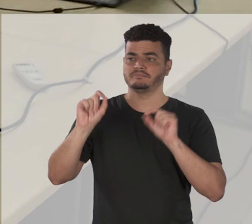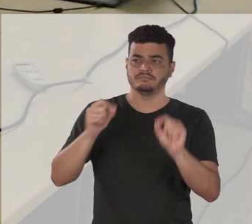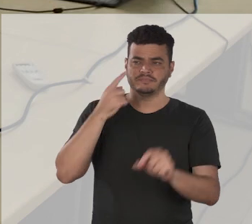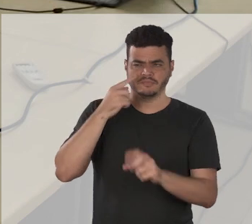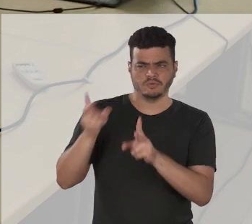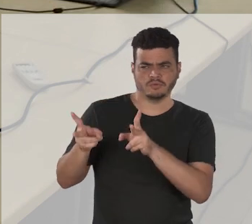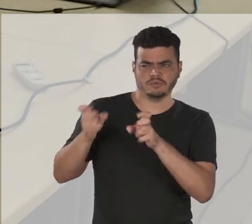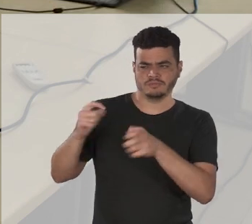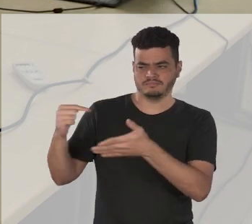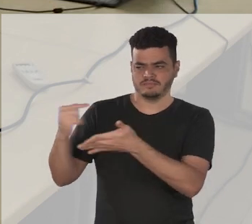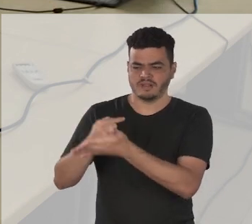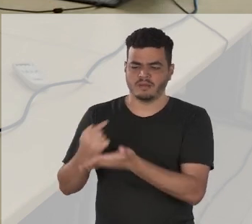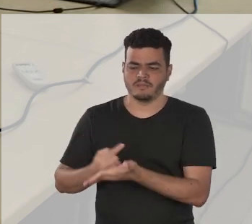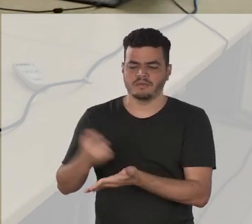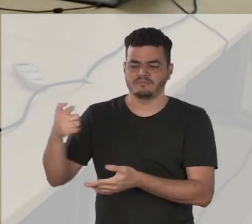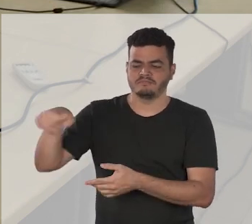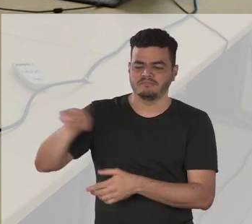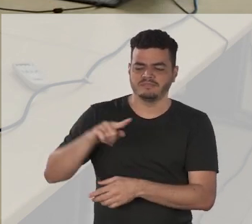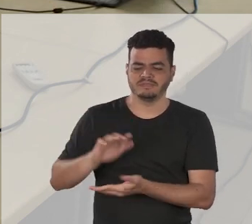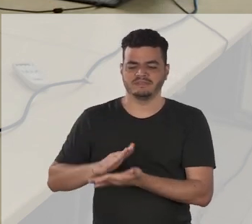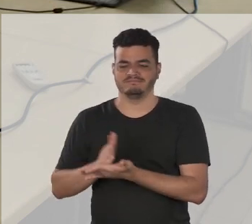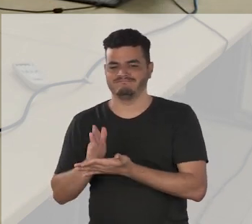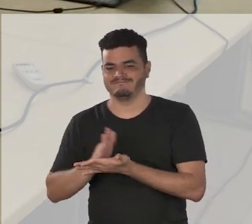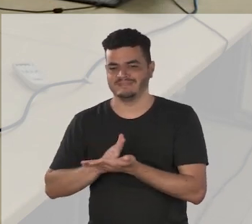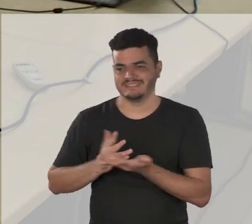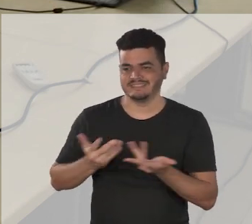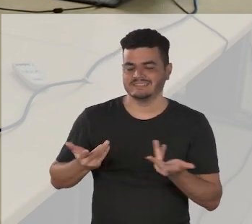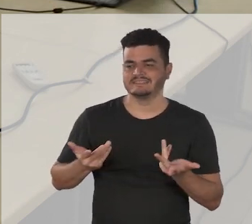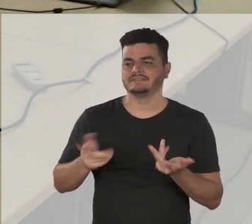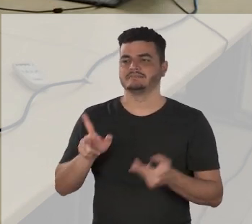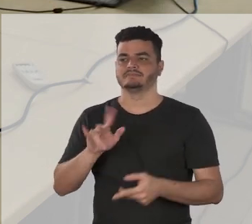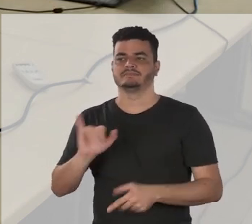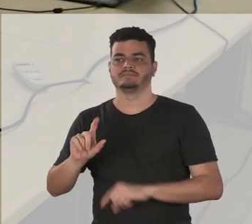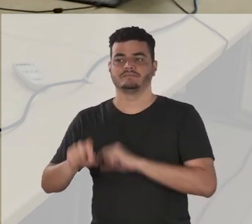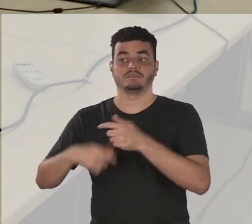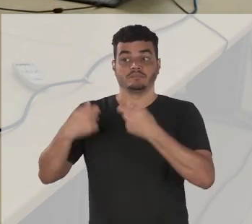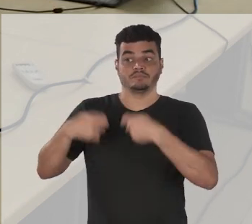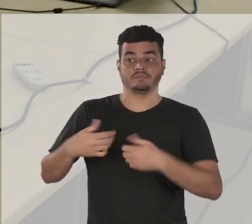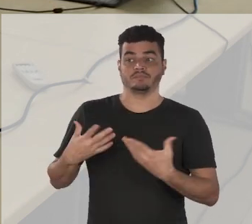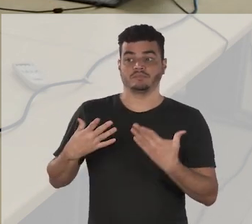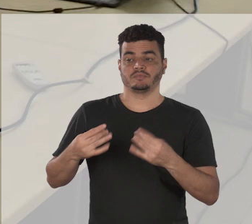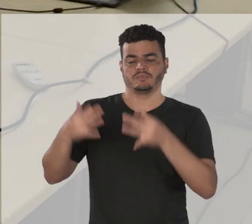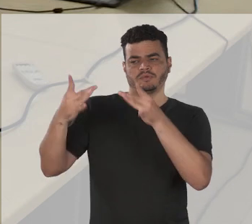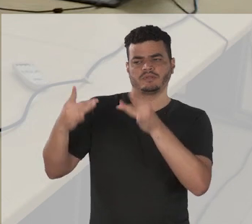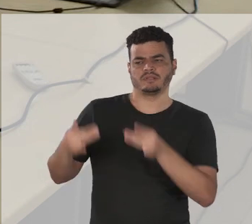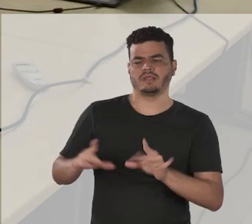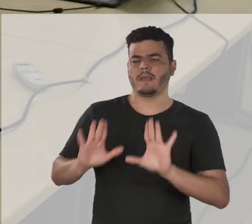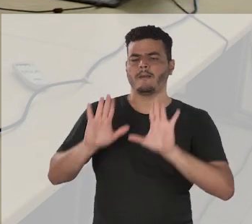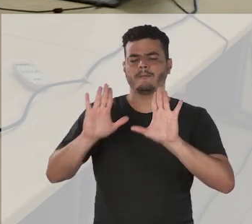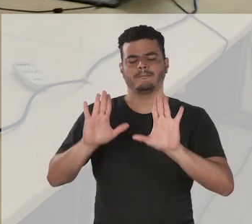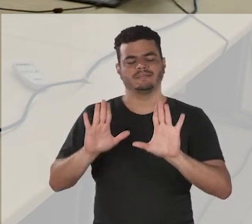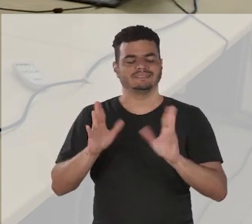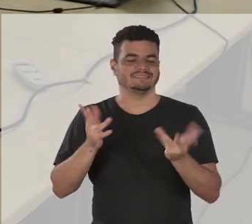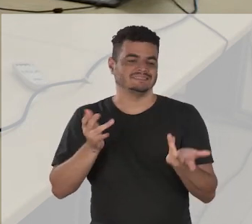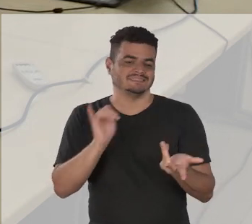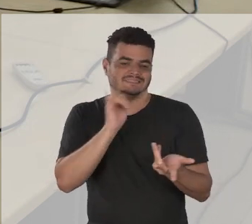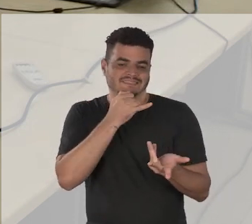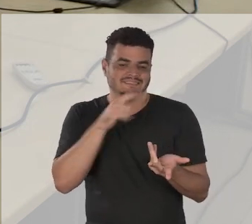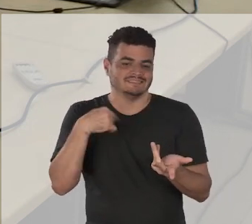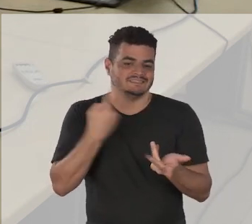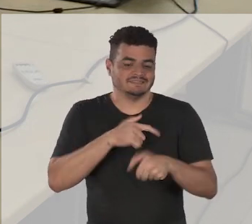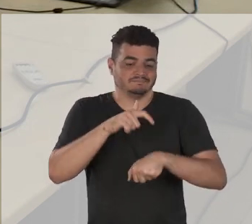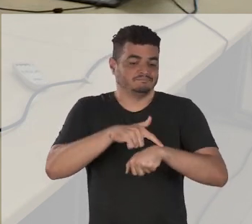perguntas, né, as inquietações que gerou, que vão precisar de muitas leituras, muitos debates. Mas, infelizmente, a gente tem que